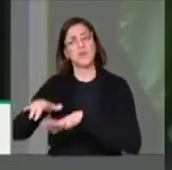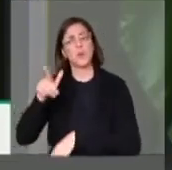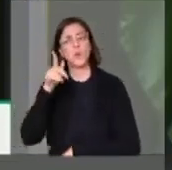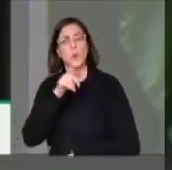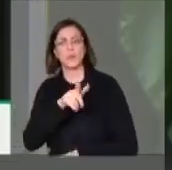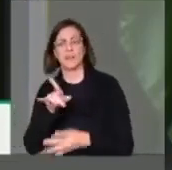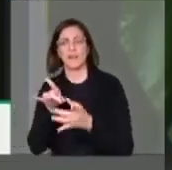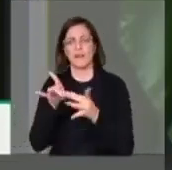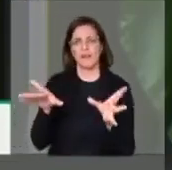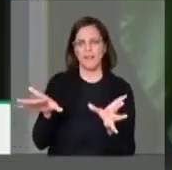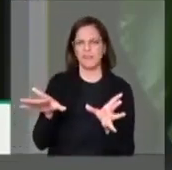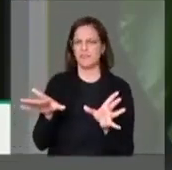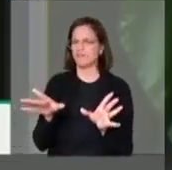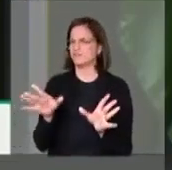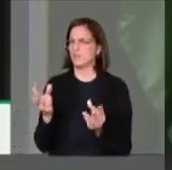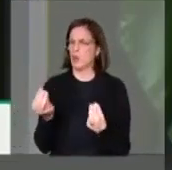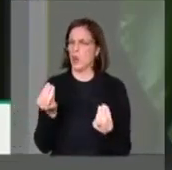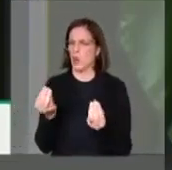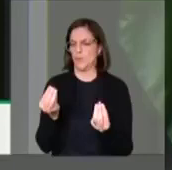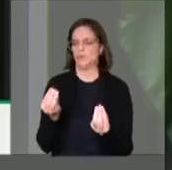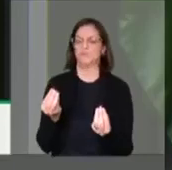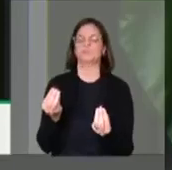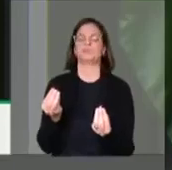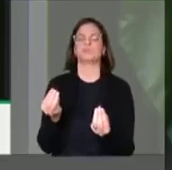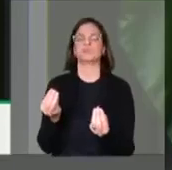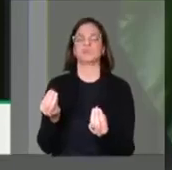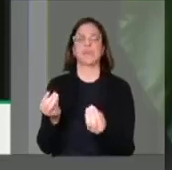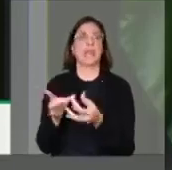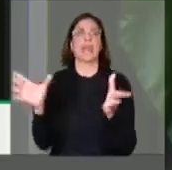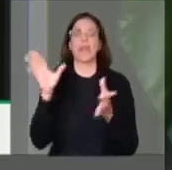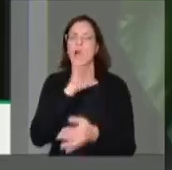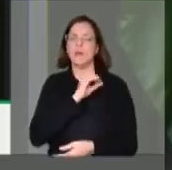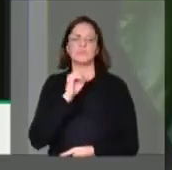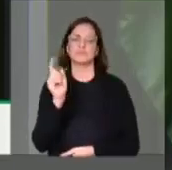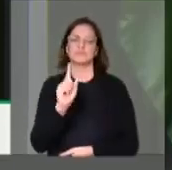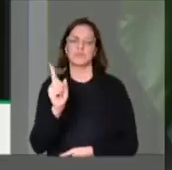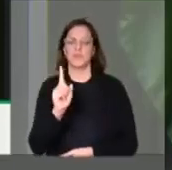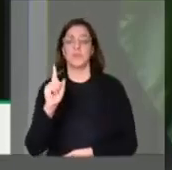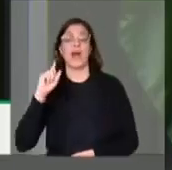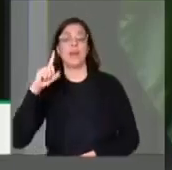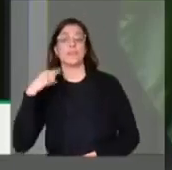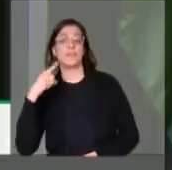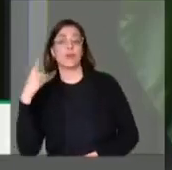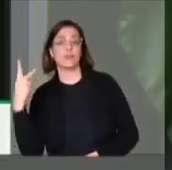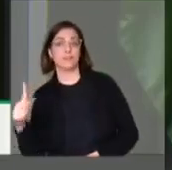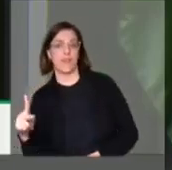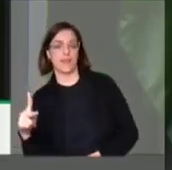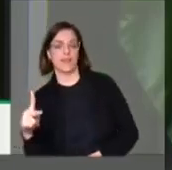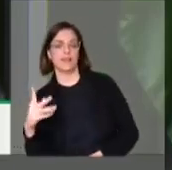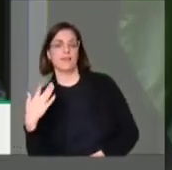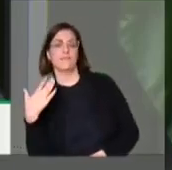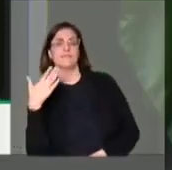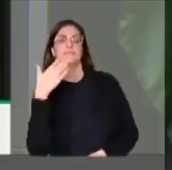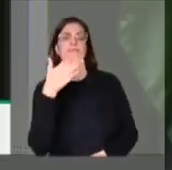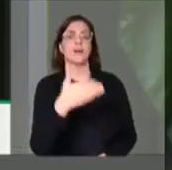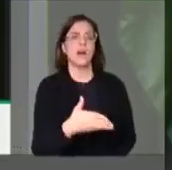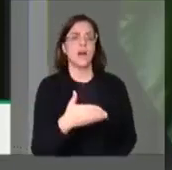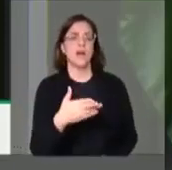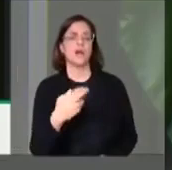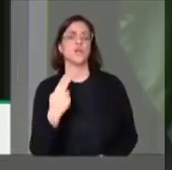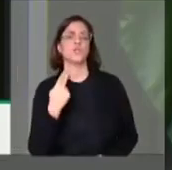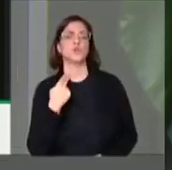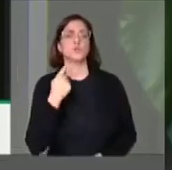advogado dele vai provocar o juiz de piso, o juízo de piso, o juiz de primeira instância, e